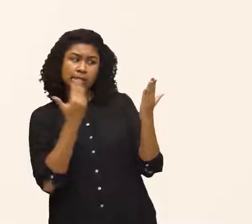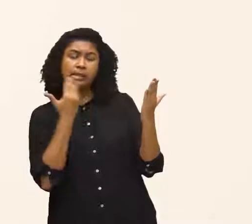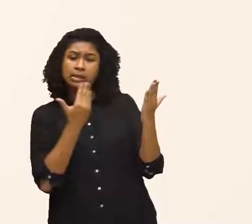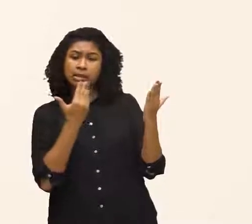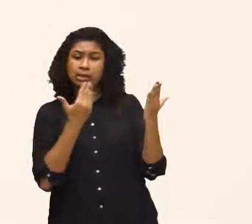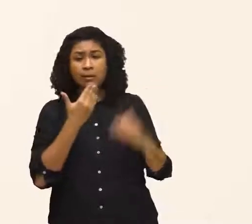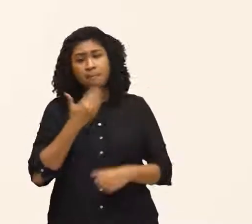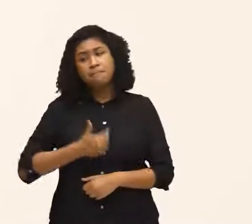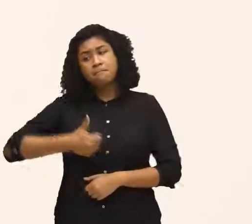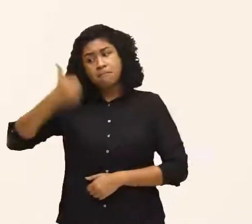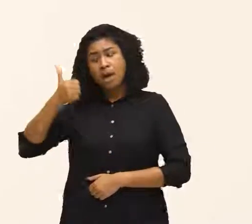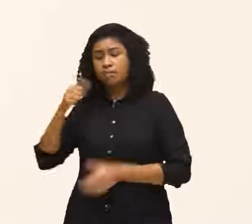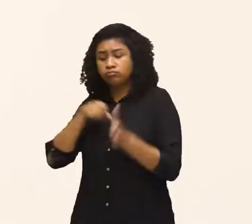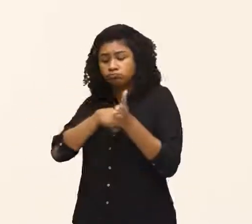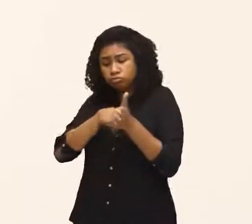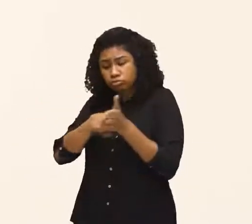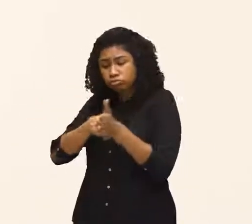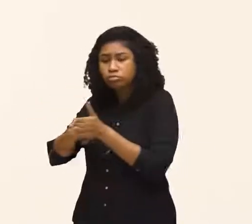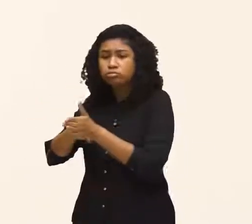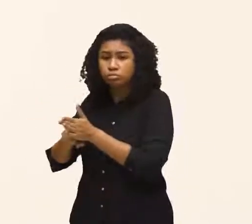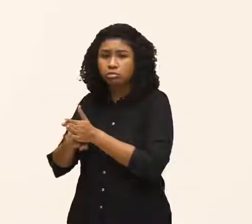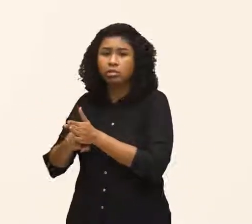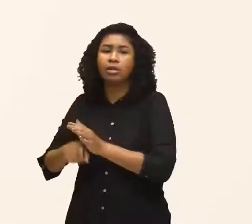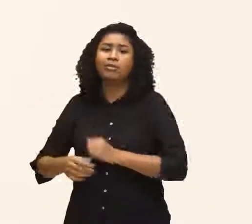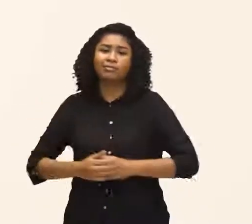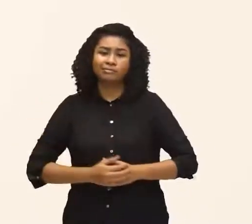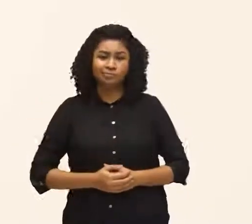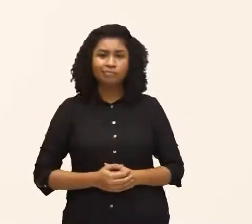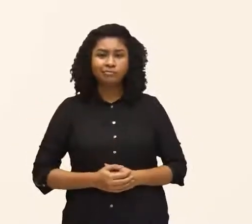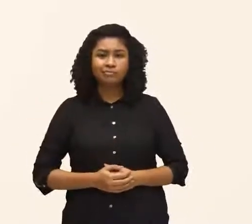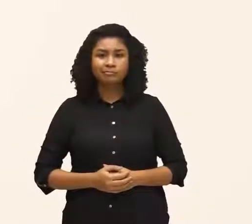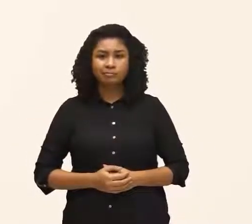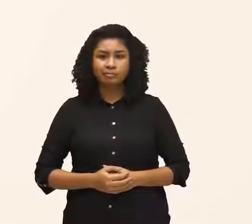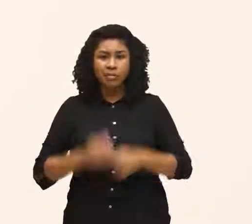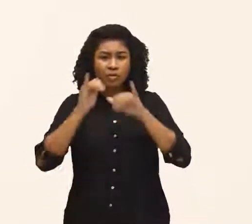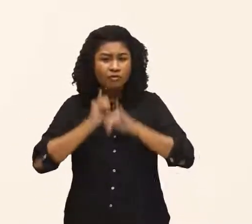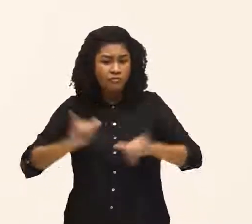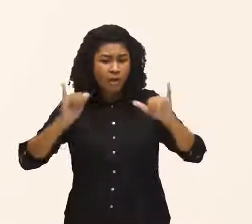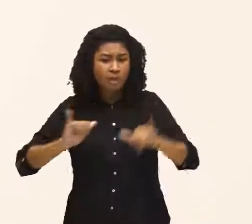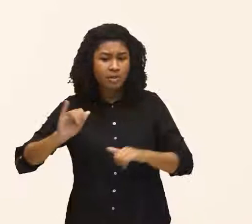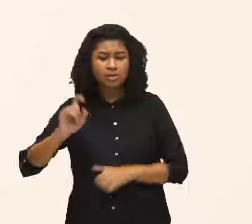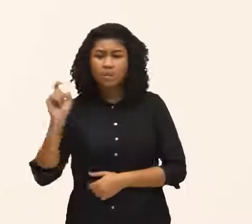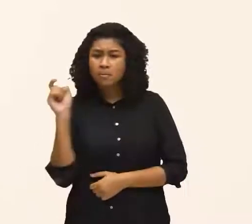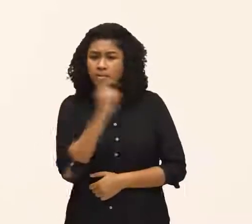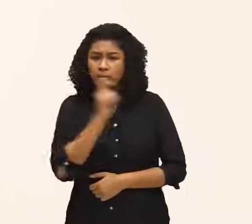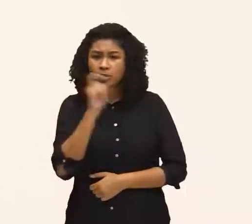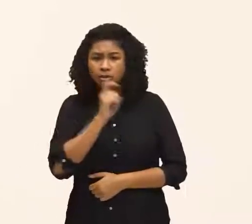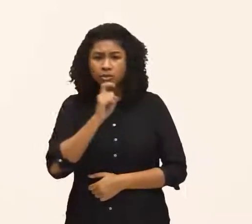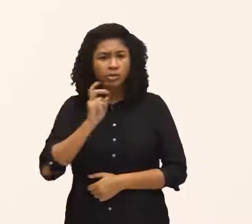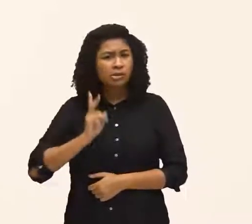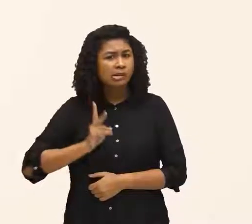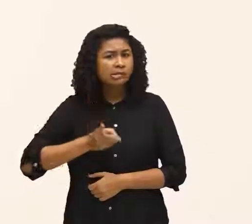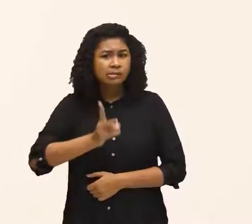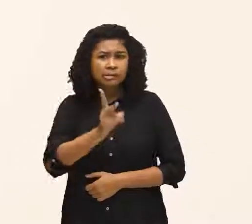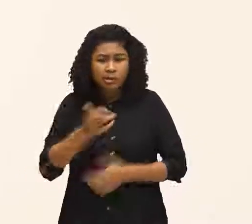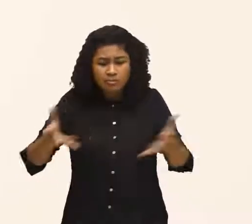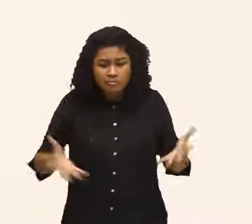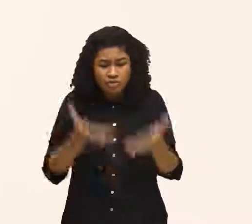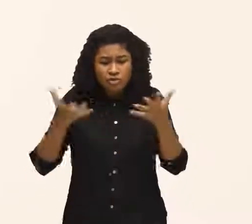As fake news costumam ser, olha só, sensacionalistas e apelam para a emoção